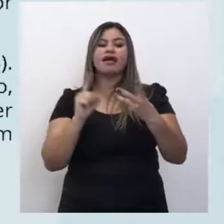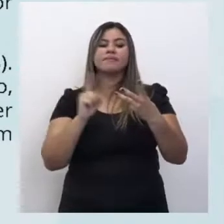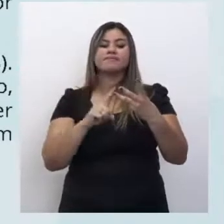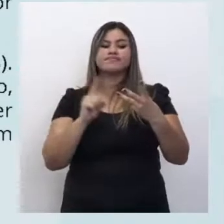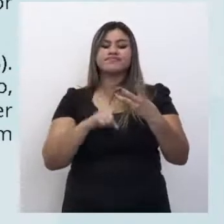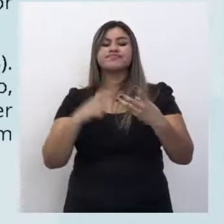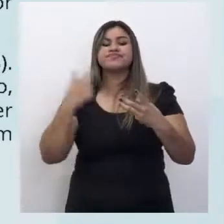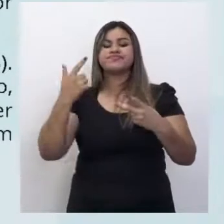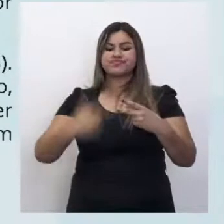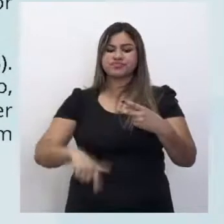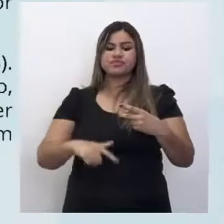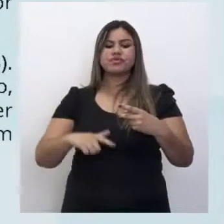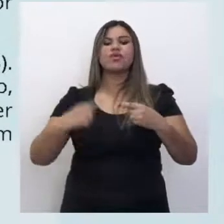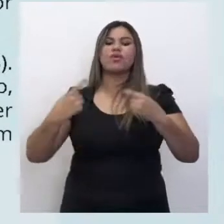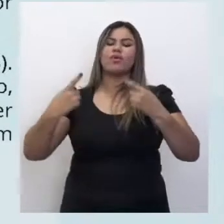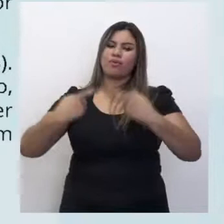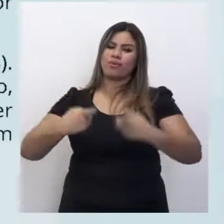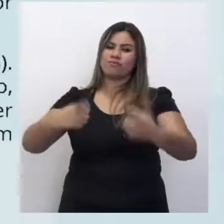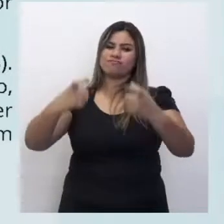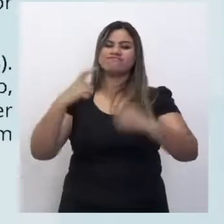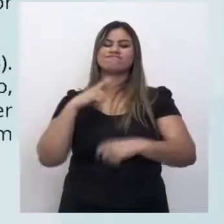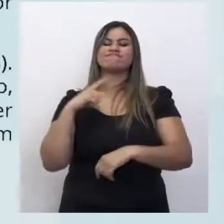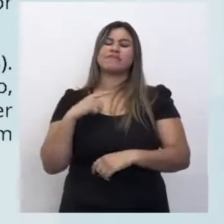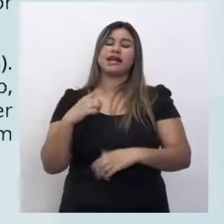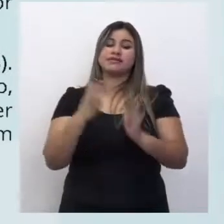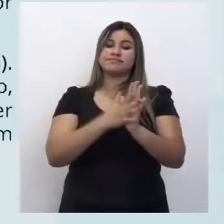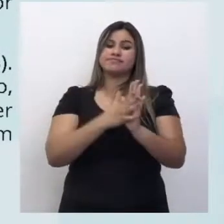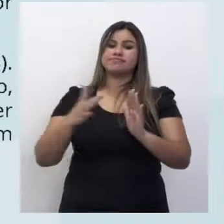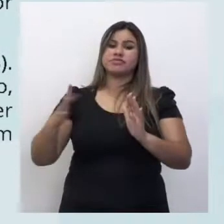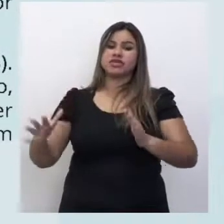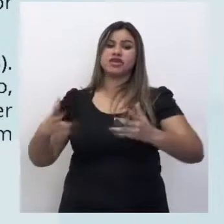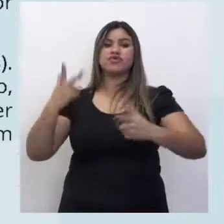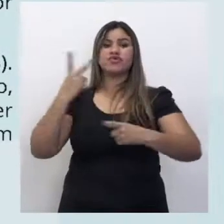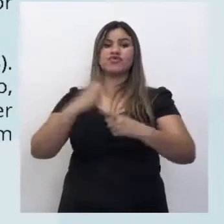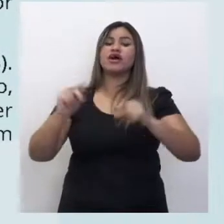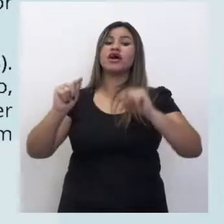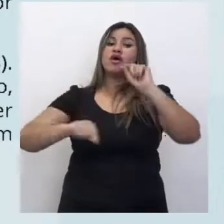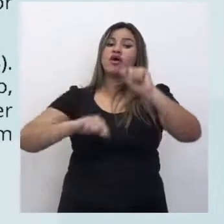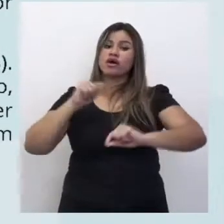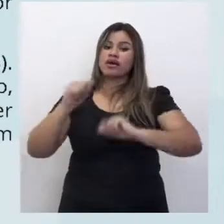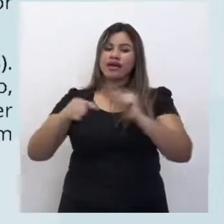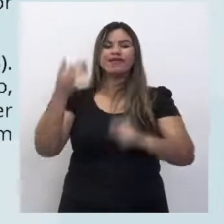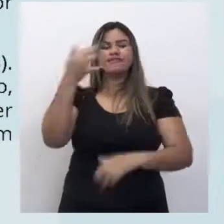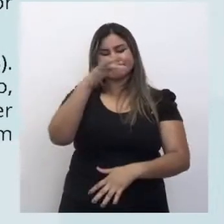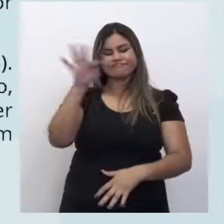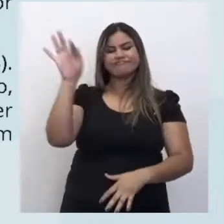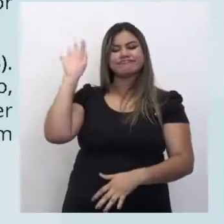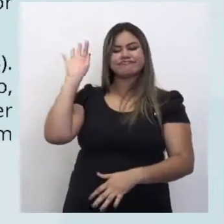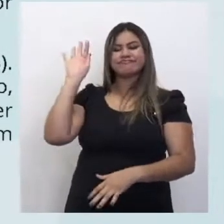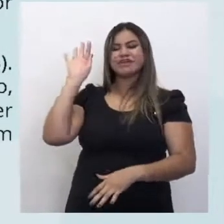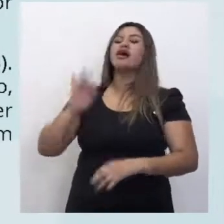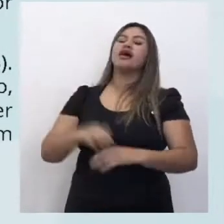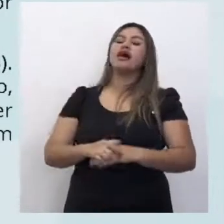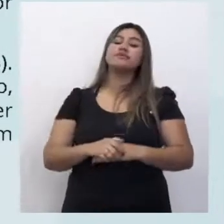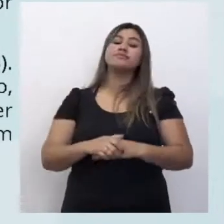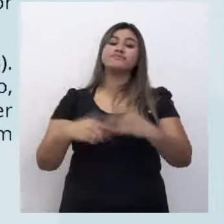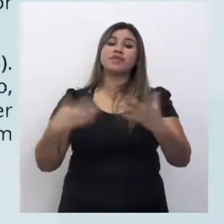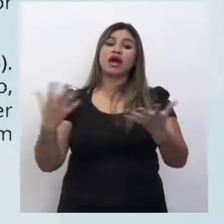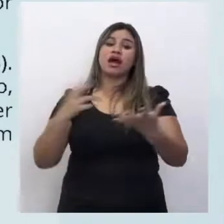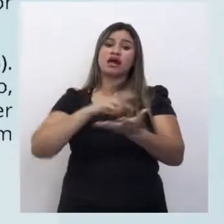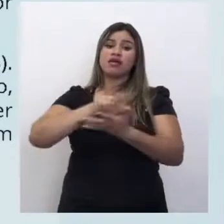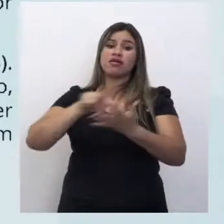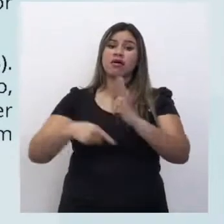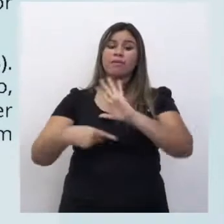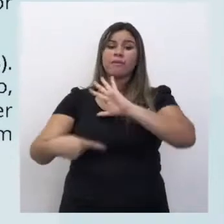esses dois reinos, e naquela ocasião, né, a vitória coube aos franceses. E algumas características